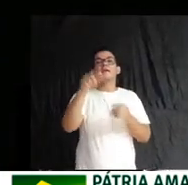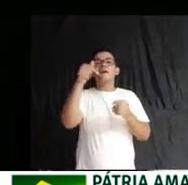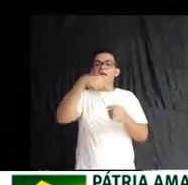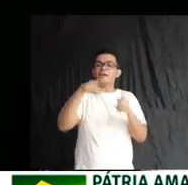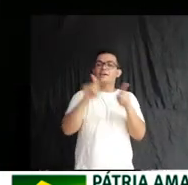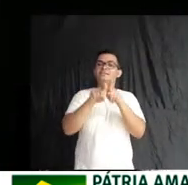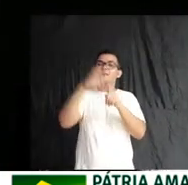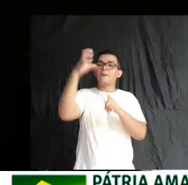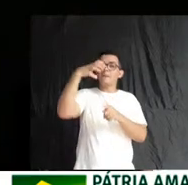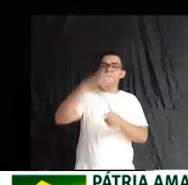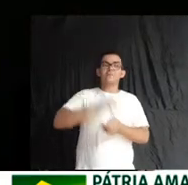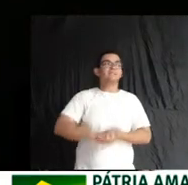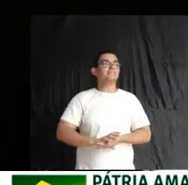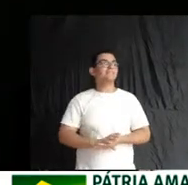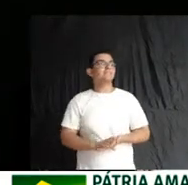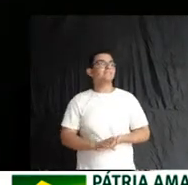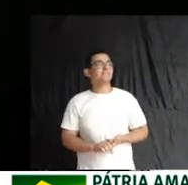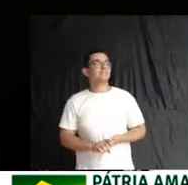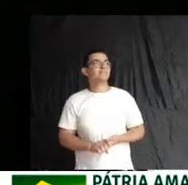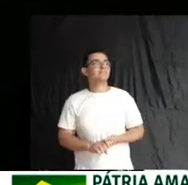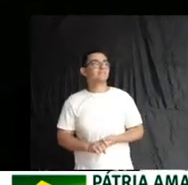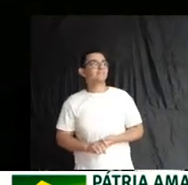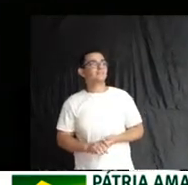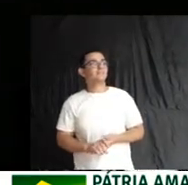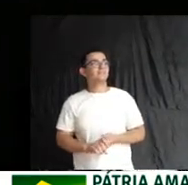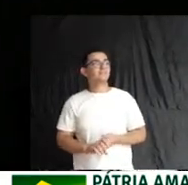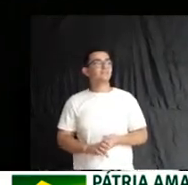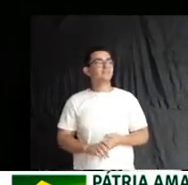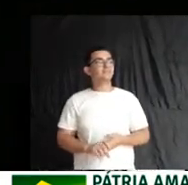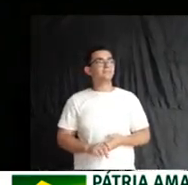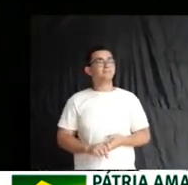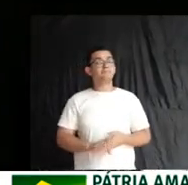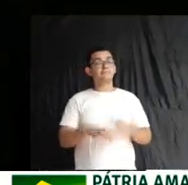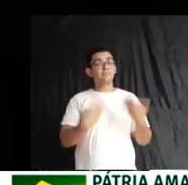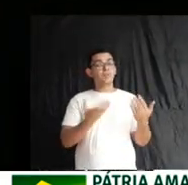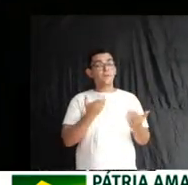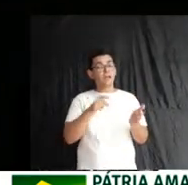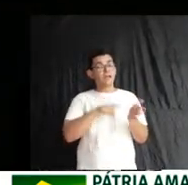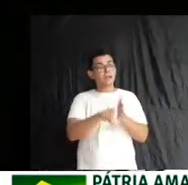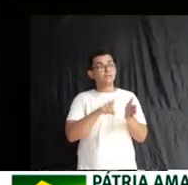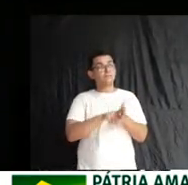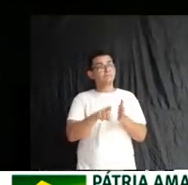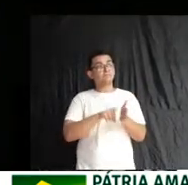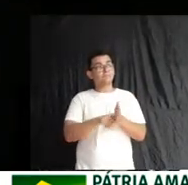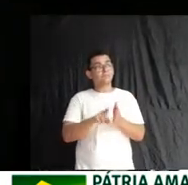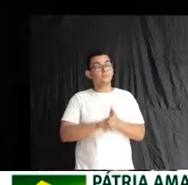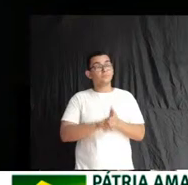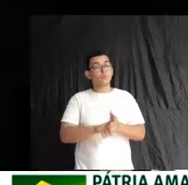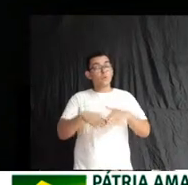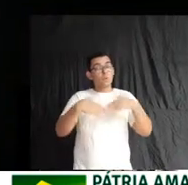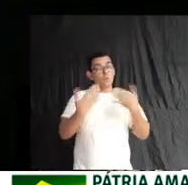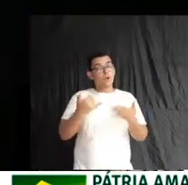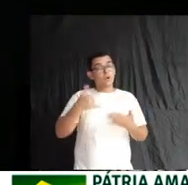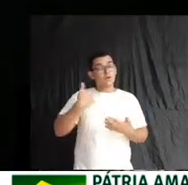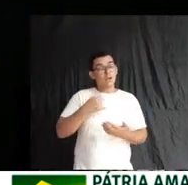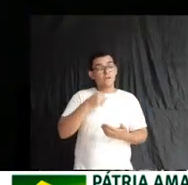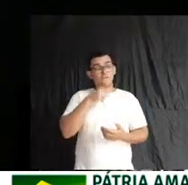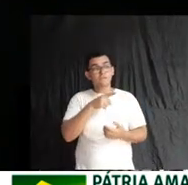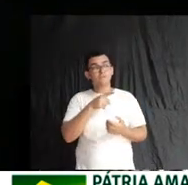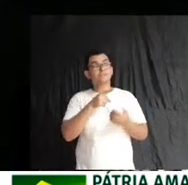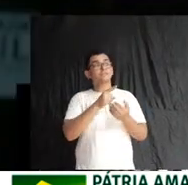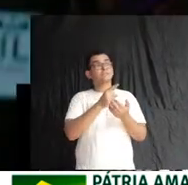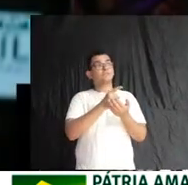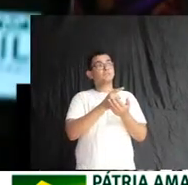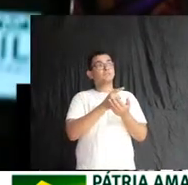Chuviscando e trovejando. Ô, Adriana, deixa eu perguntar para você. Com quantos anos você... com que idade você conheceu a